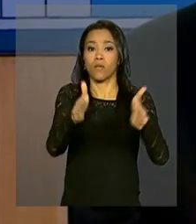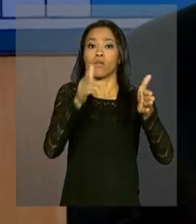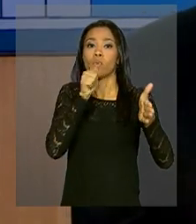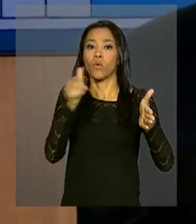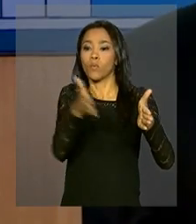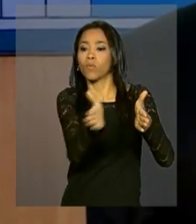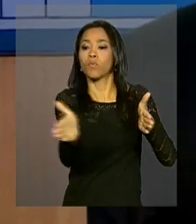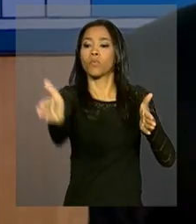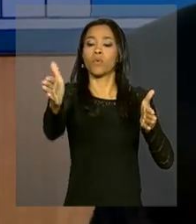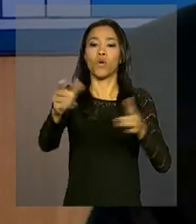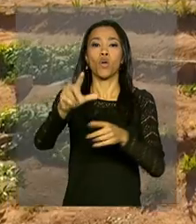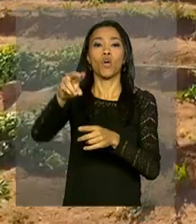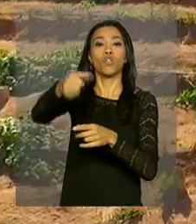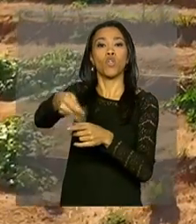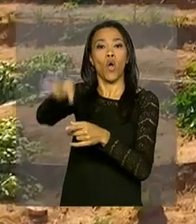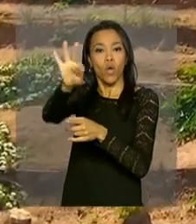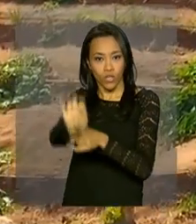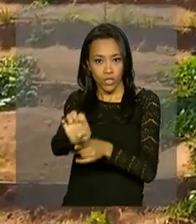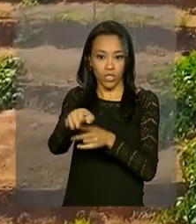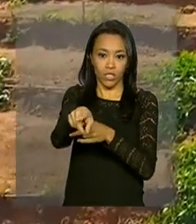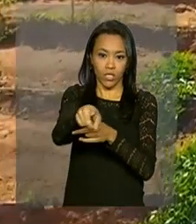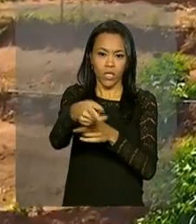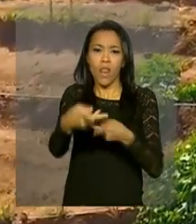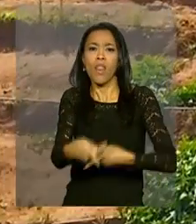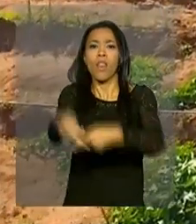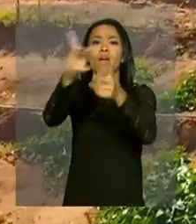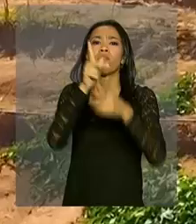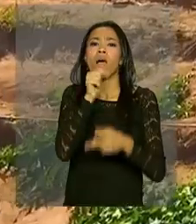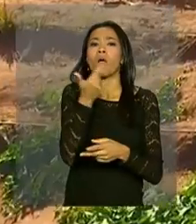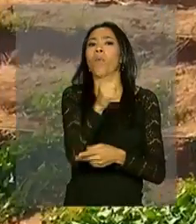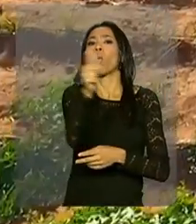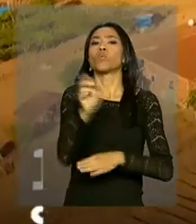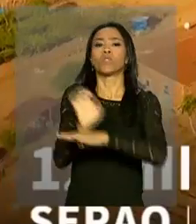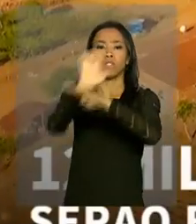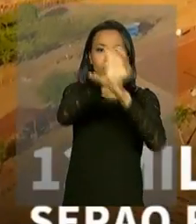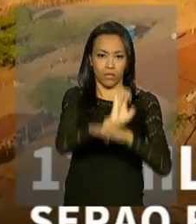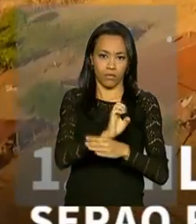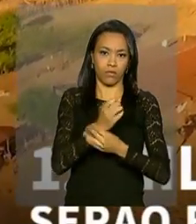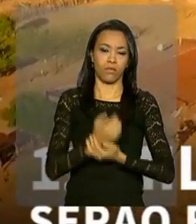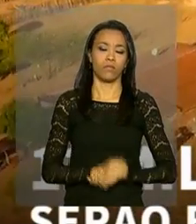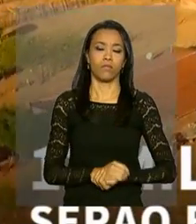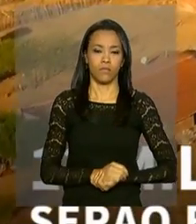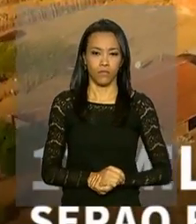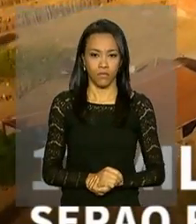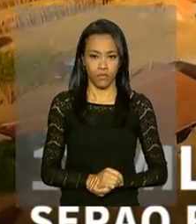leva água a outras áreas, a outros estados do Nordeste.